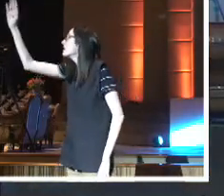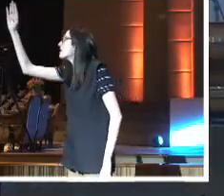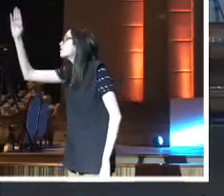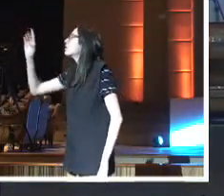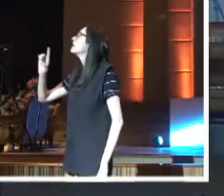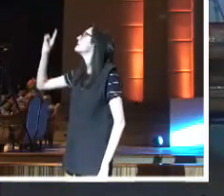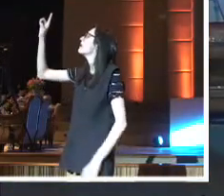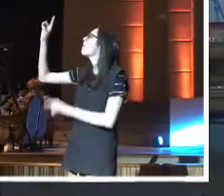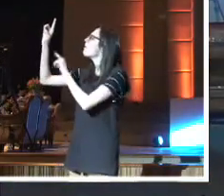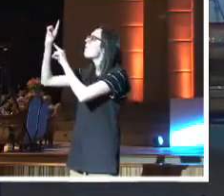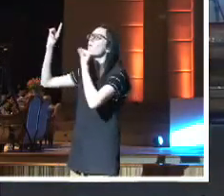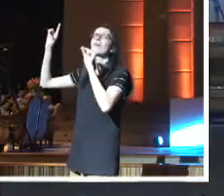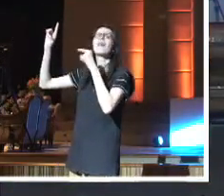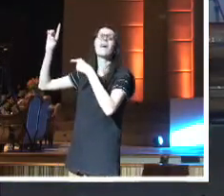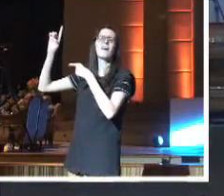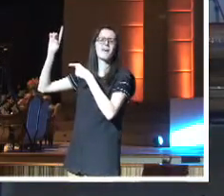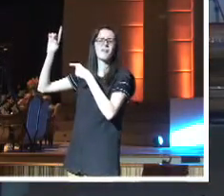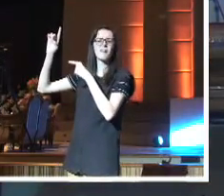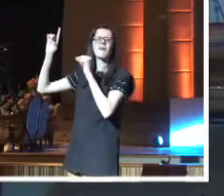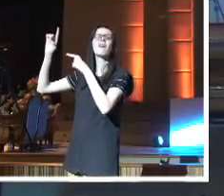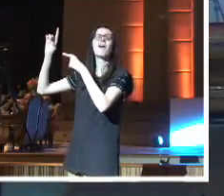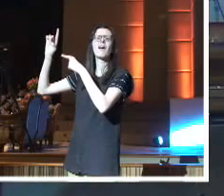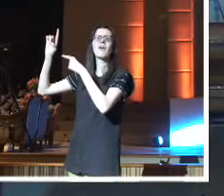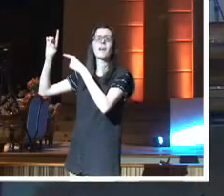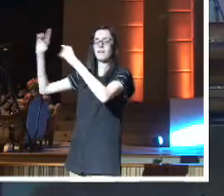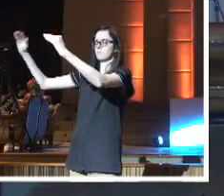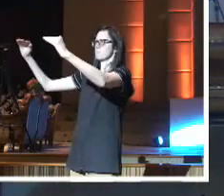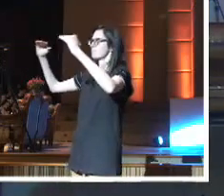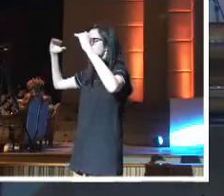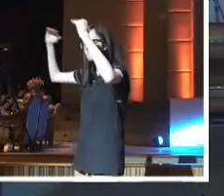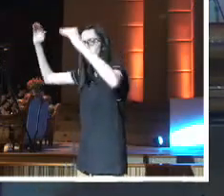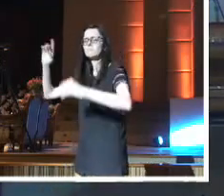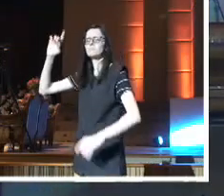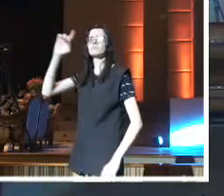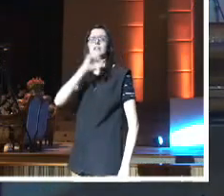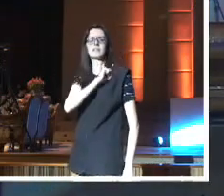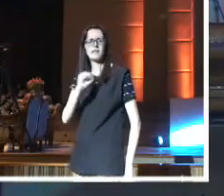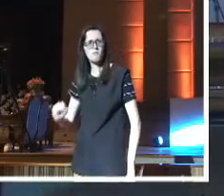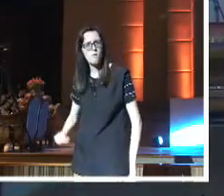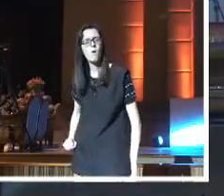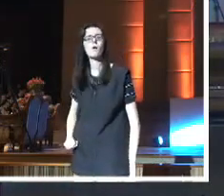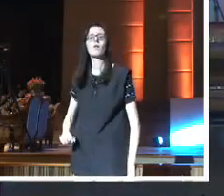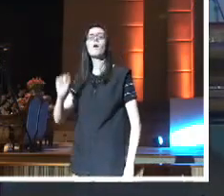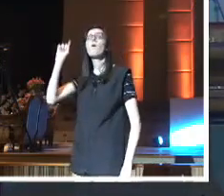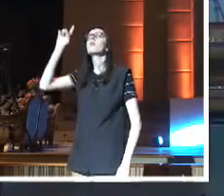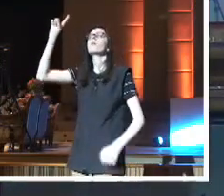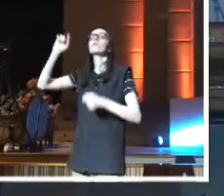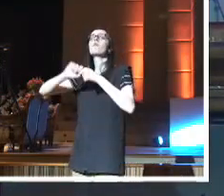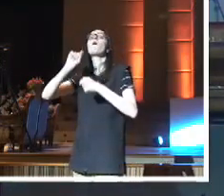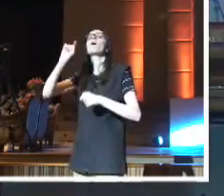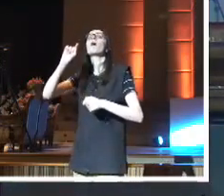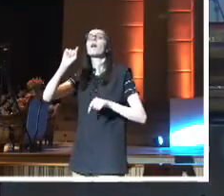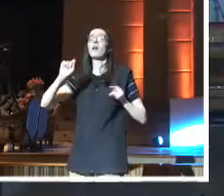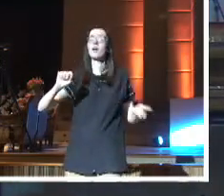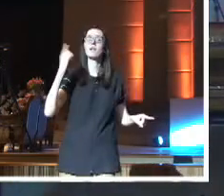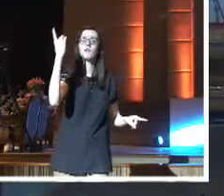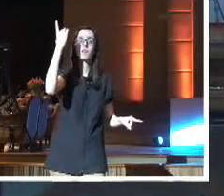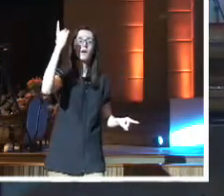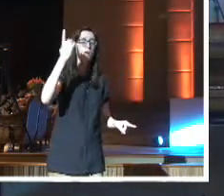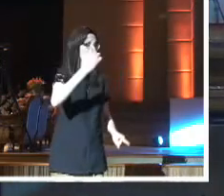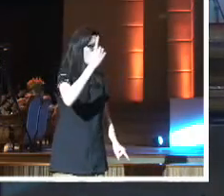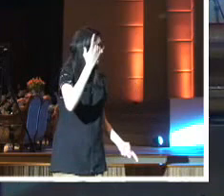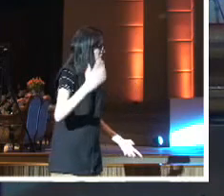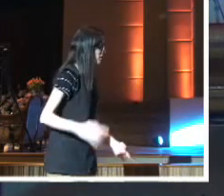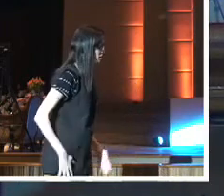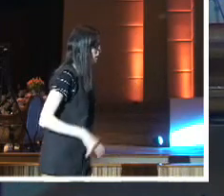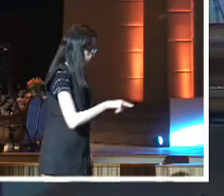Deus. Ele é o soberano, Ele é o Senhor. O que Deus está fazendo com Davi é o seguinte: Davi, você está